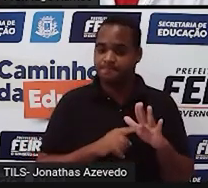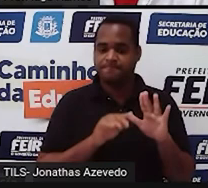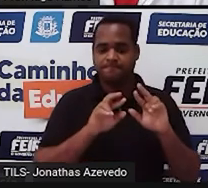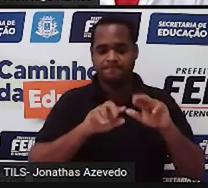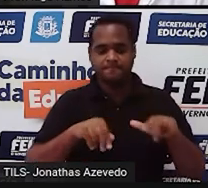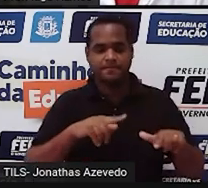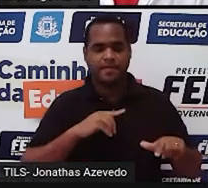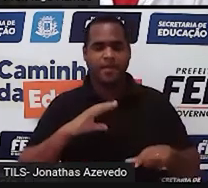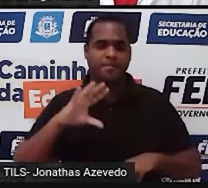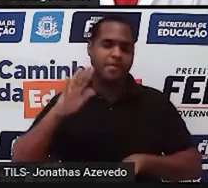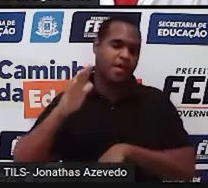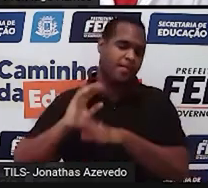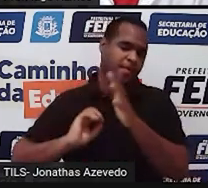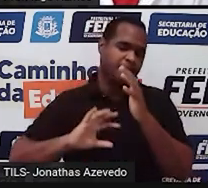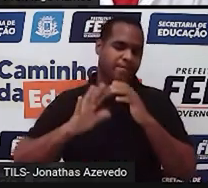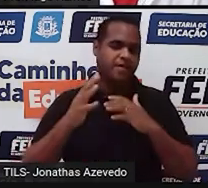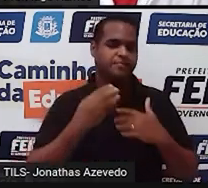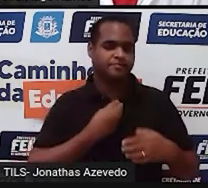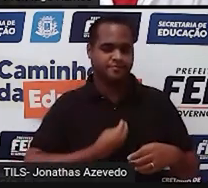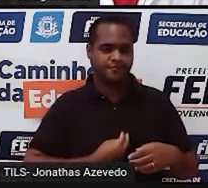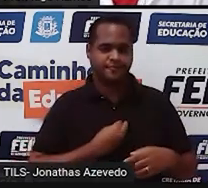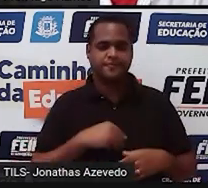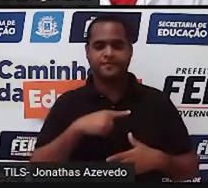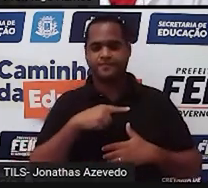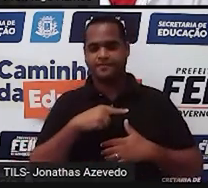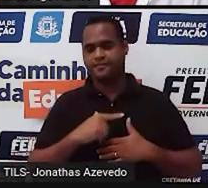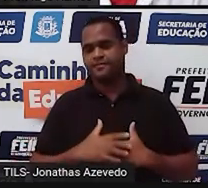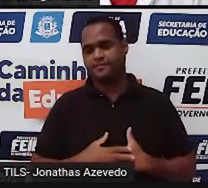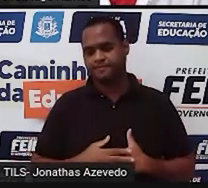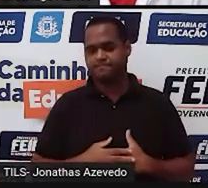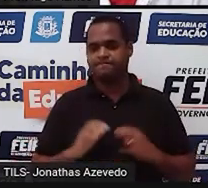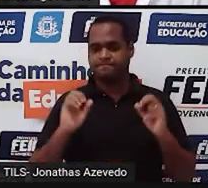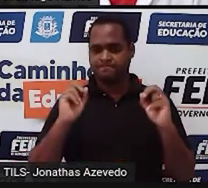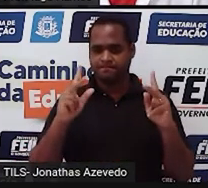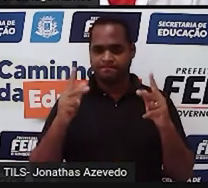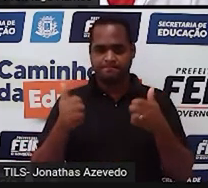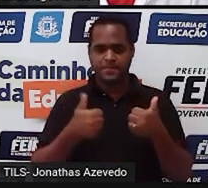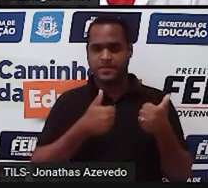situações que acontecem no nosso mundo real não é baka